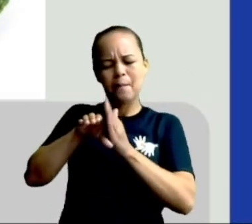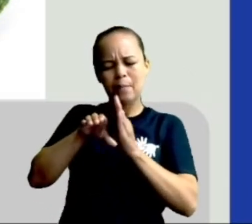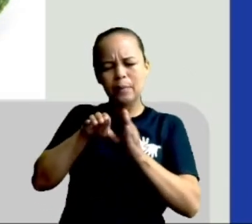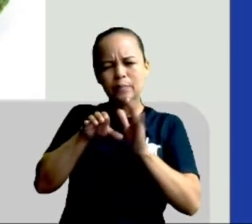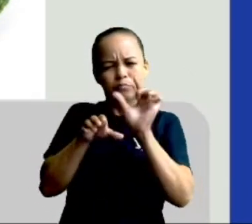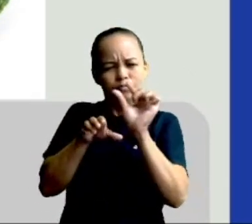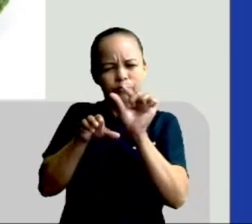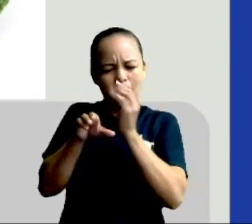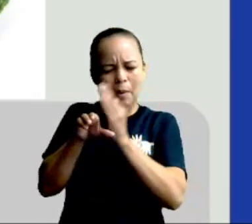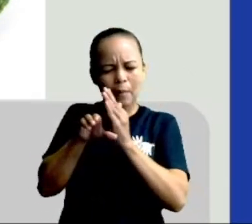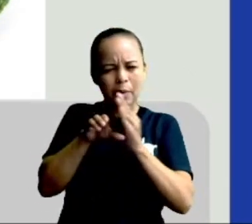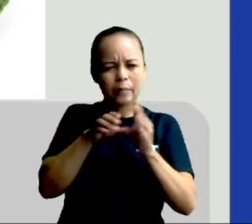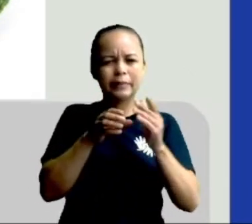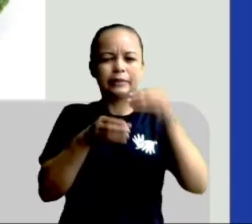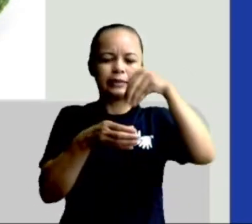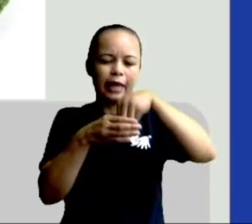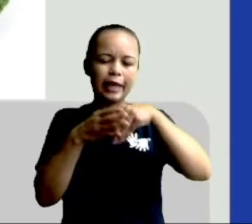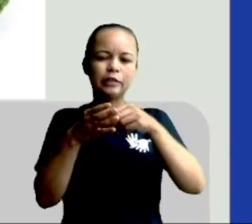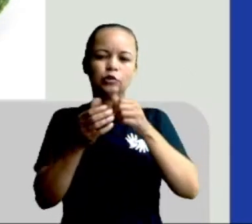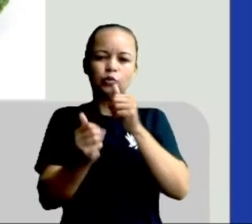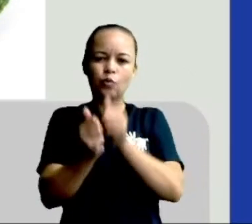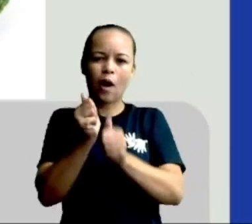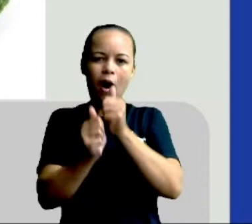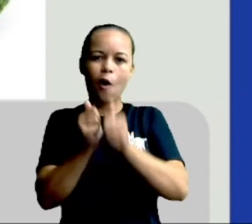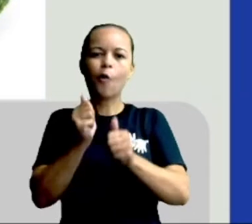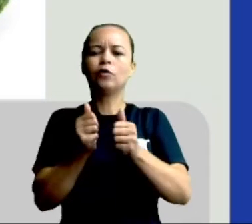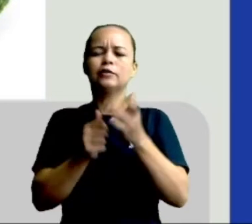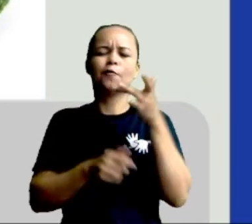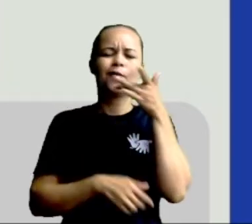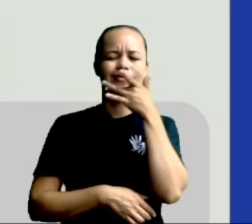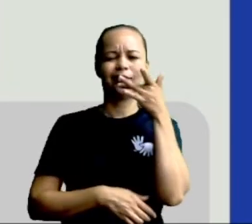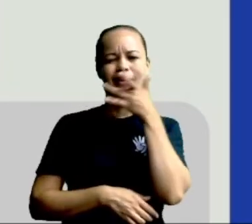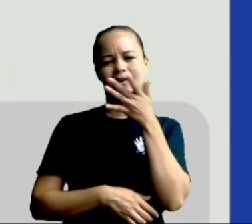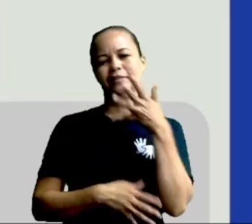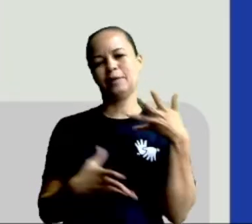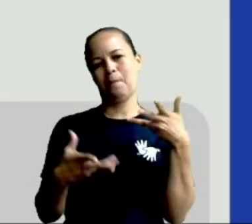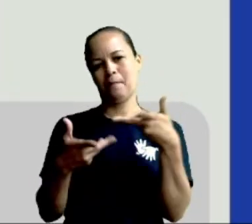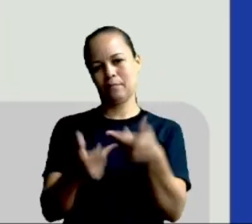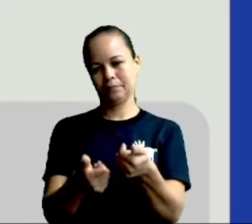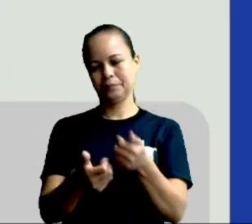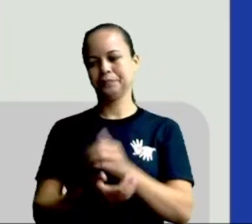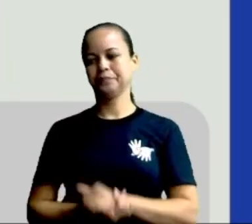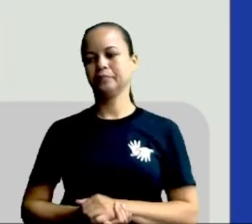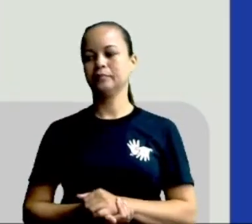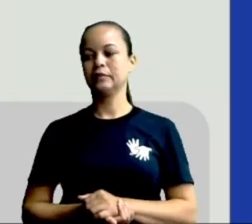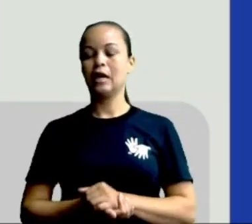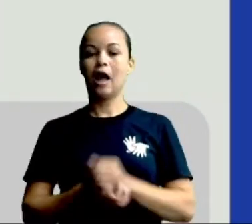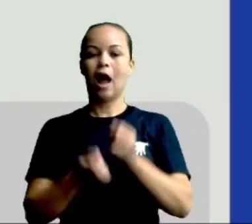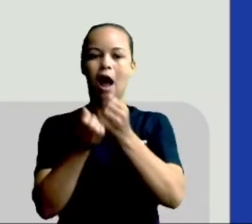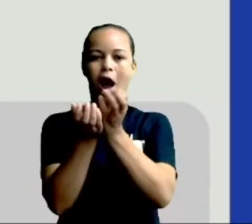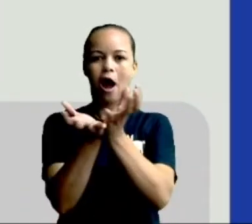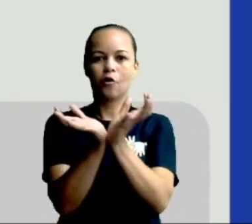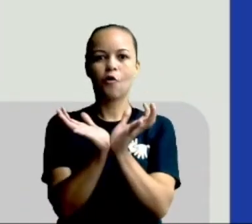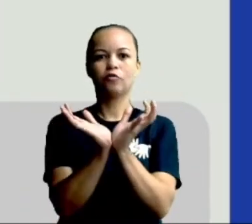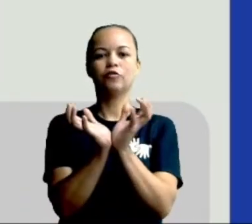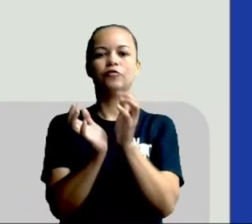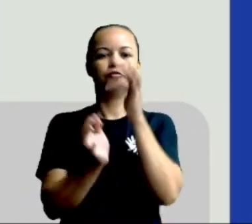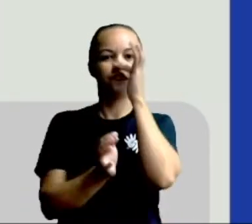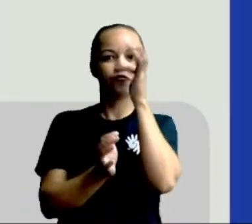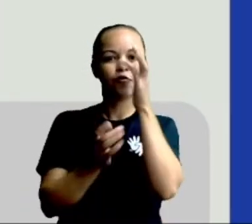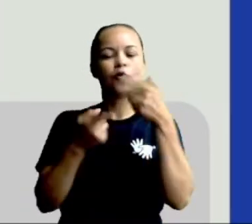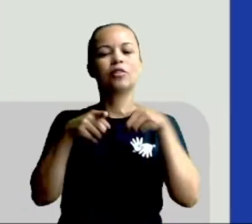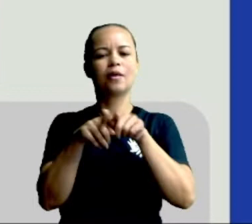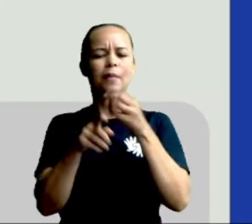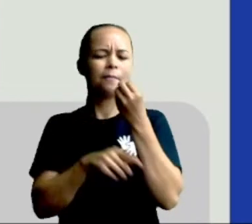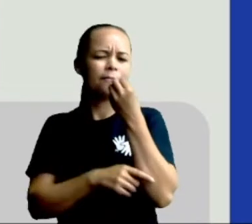ali dentro do arroz, o arroz com brócolis é uma delícia, gente, maravilhoso. A couve-flor também é muito boa, é